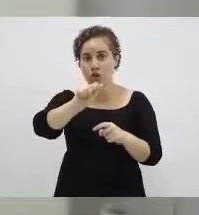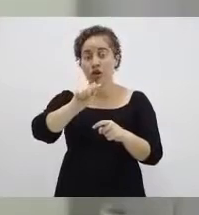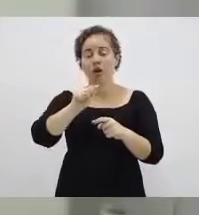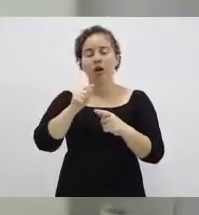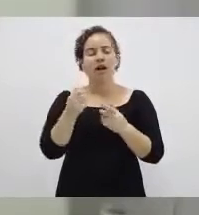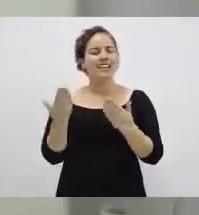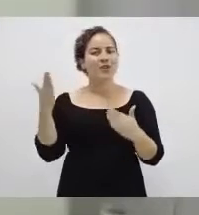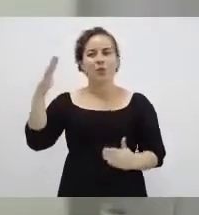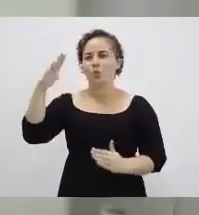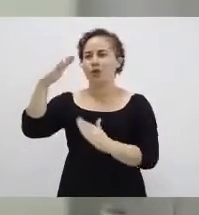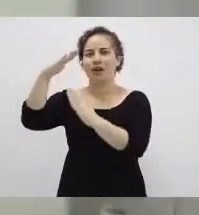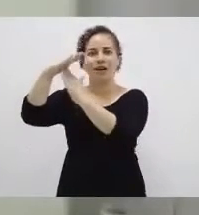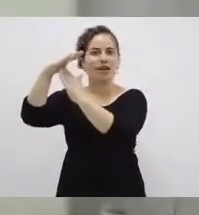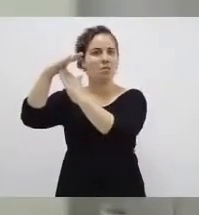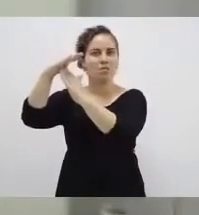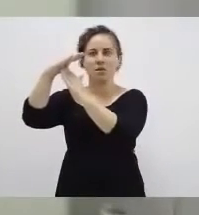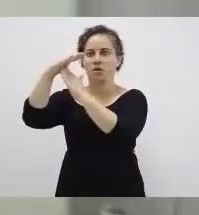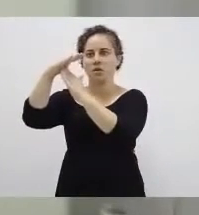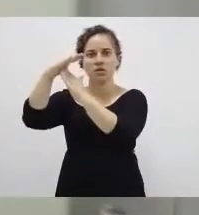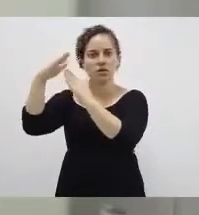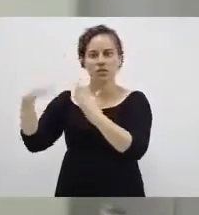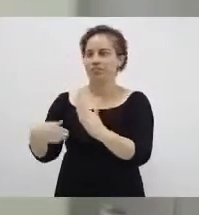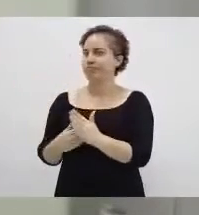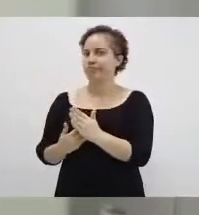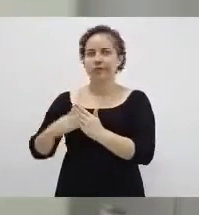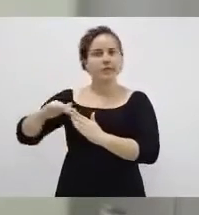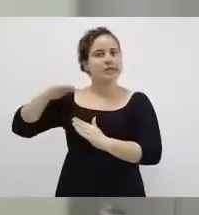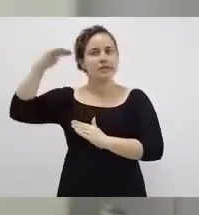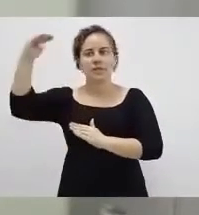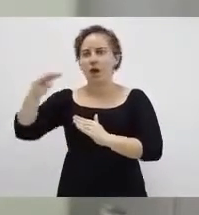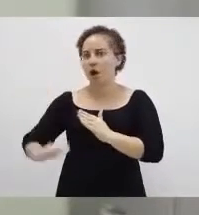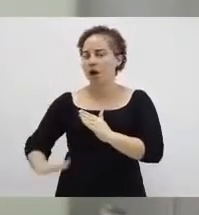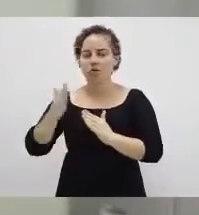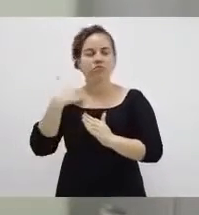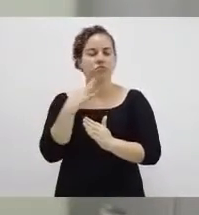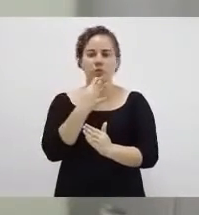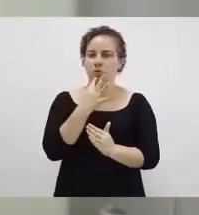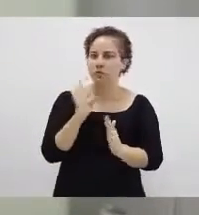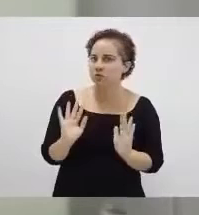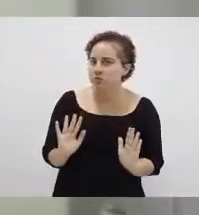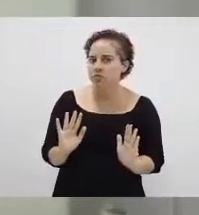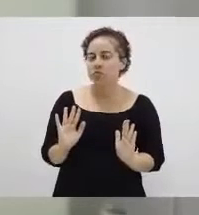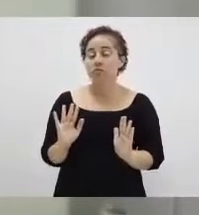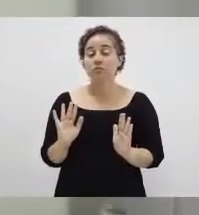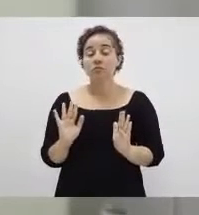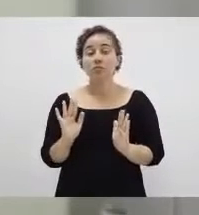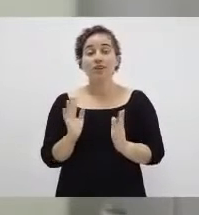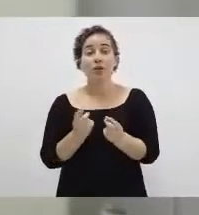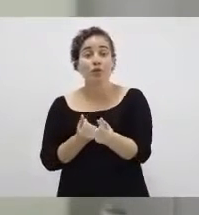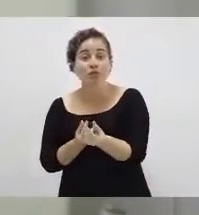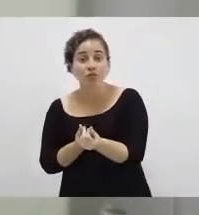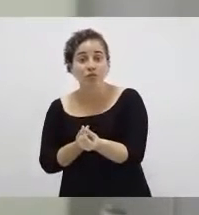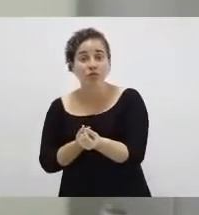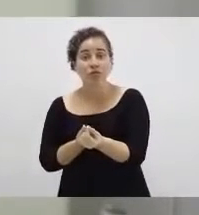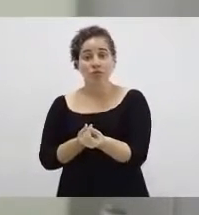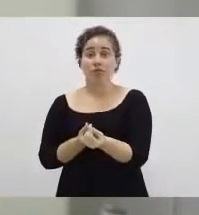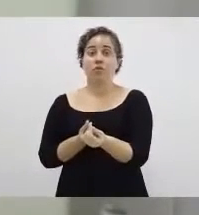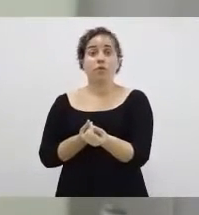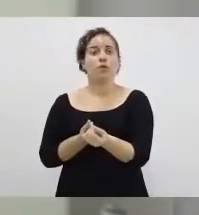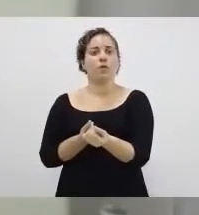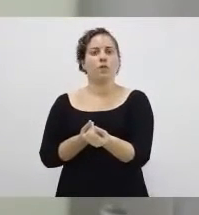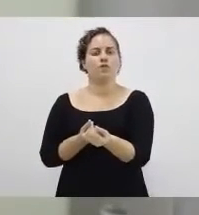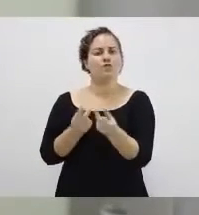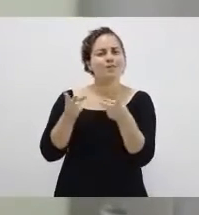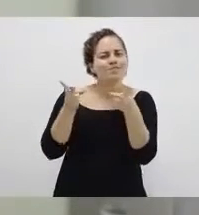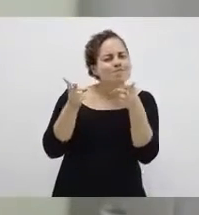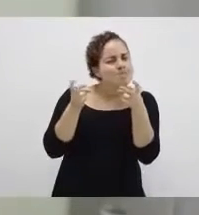o limite superior. Essa relação entre preços de moedas é uma relação muito sutil,